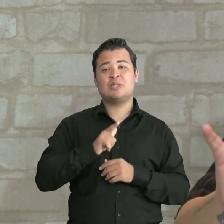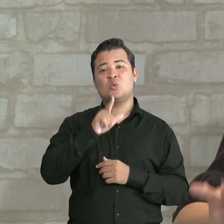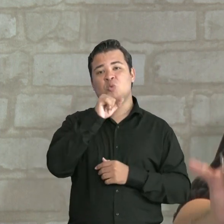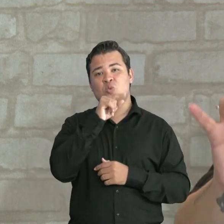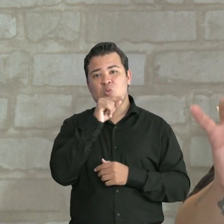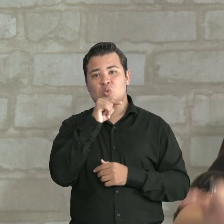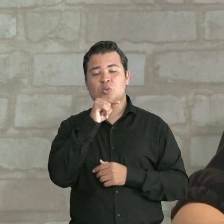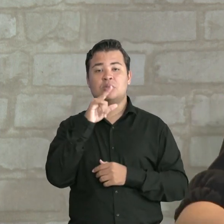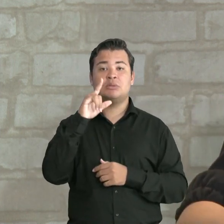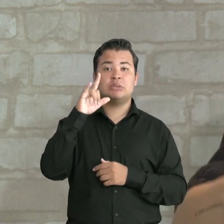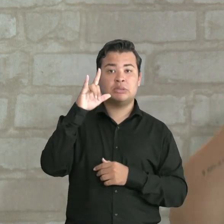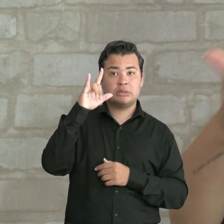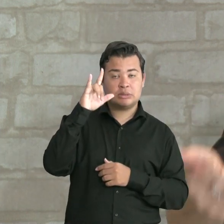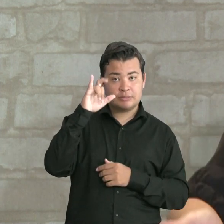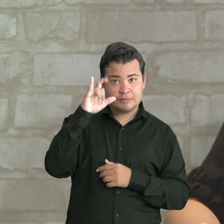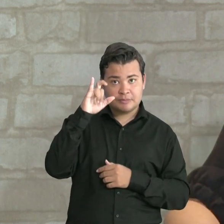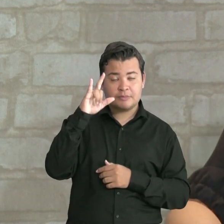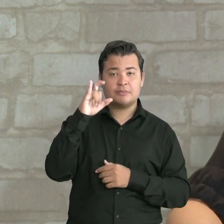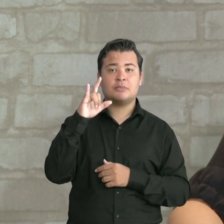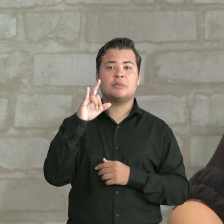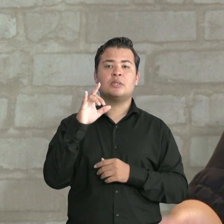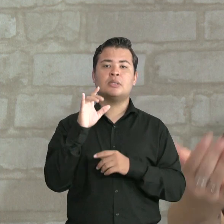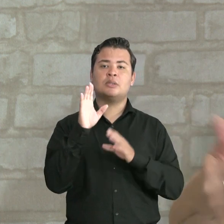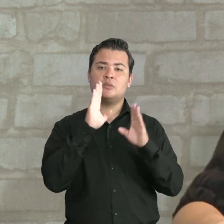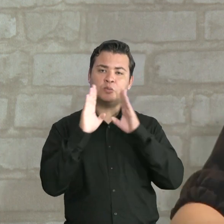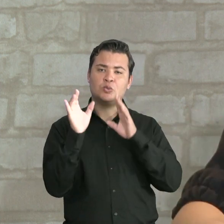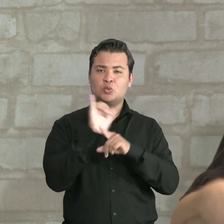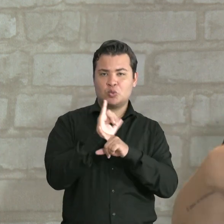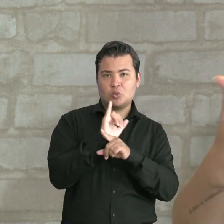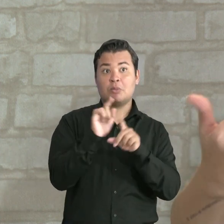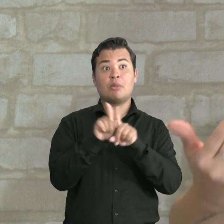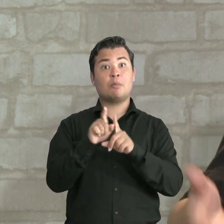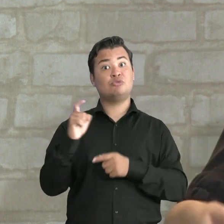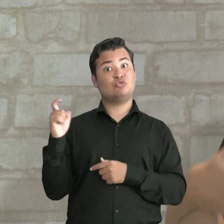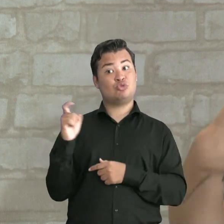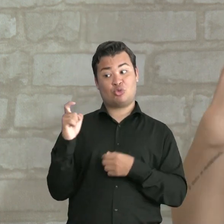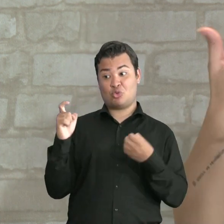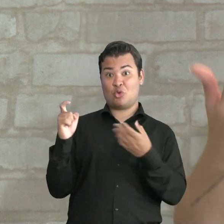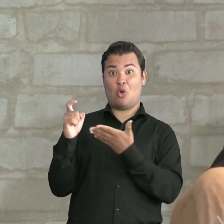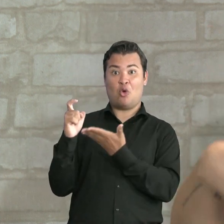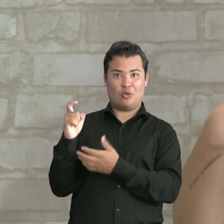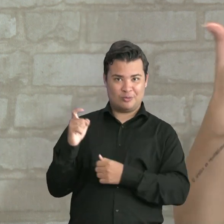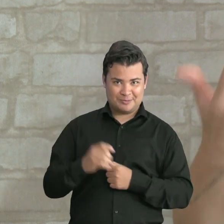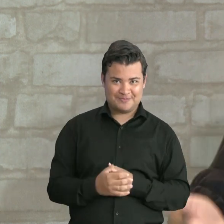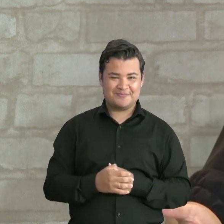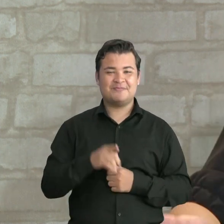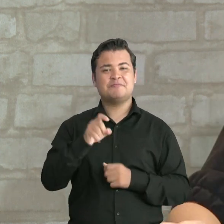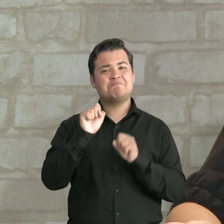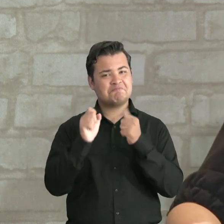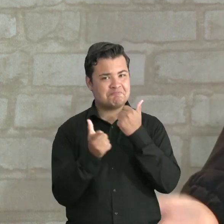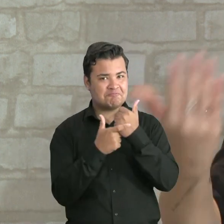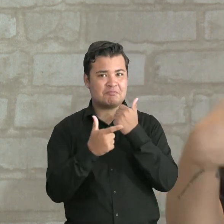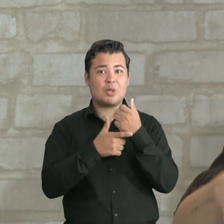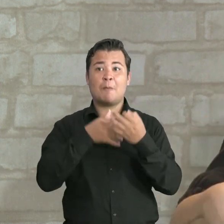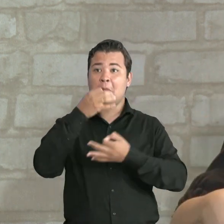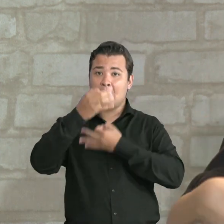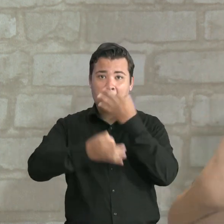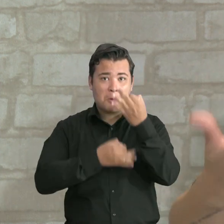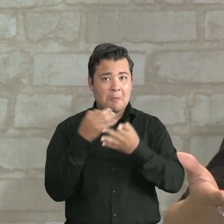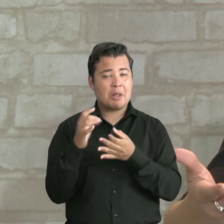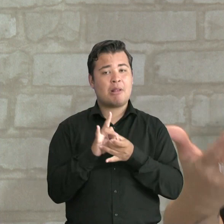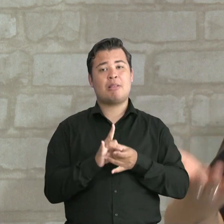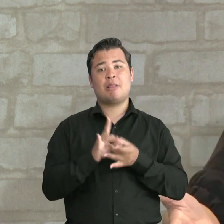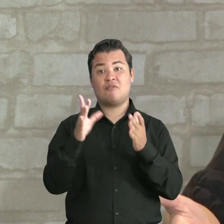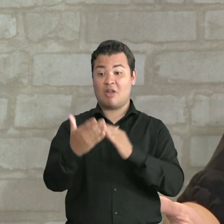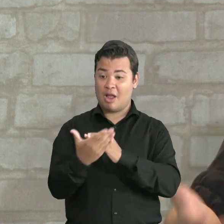Instagram, Facebook, YouTube, agora tem TikTok também. Segue a gente, curta, comente, compartilhe o nosso conteúdo e nos ajude